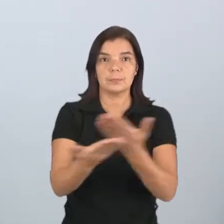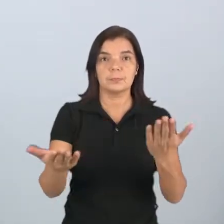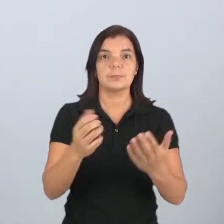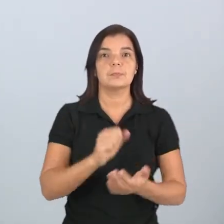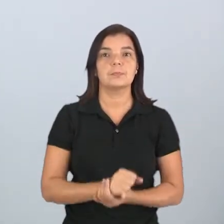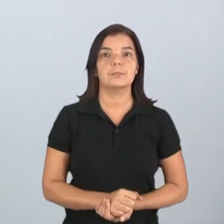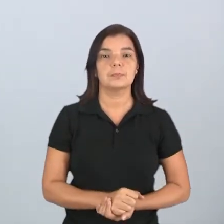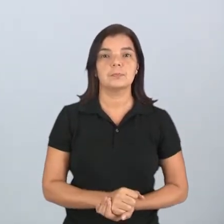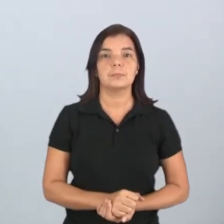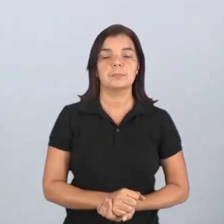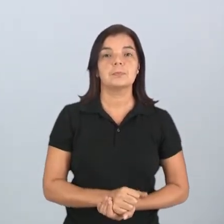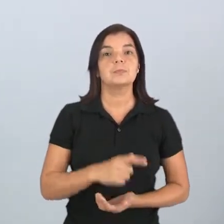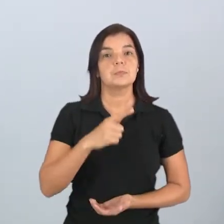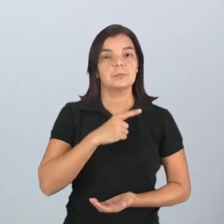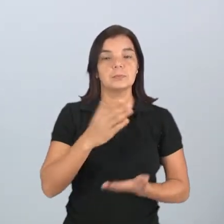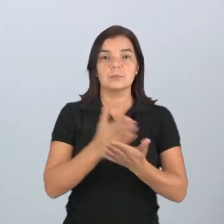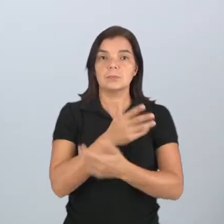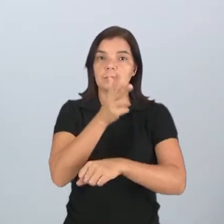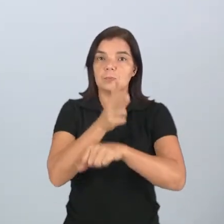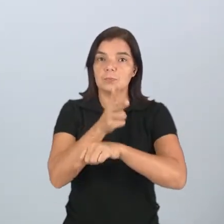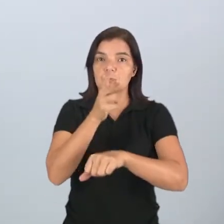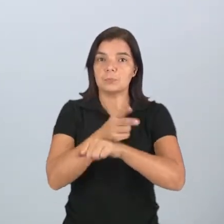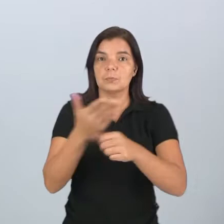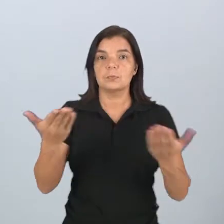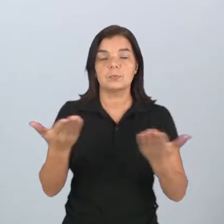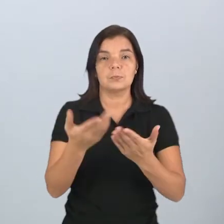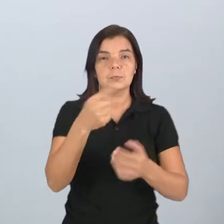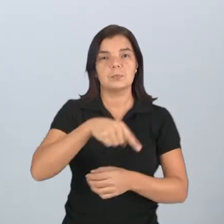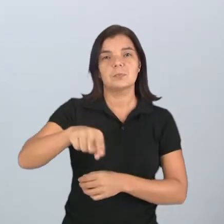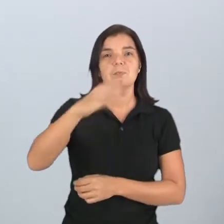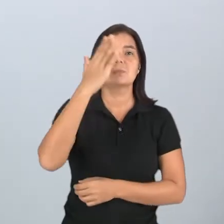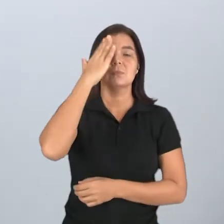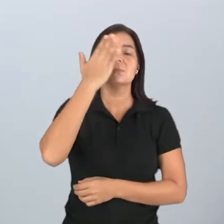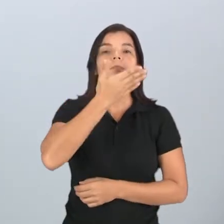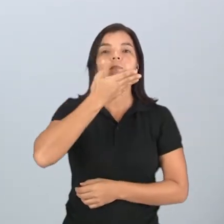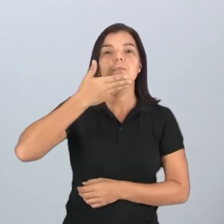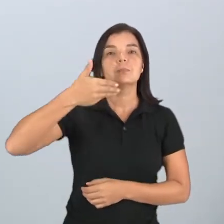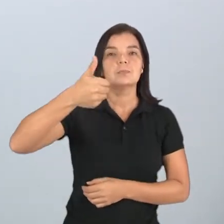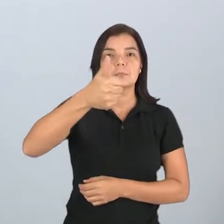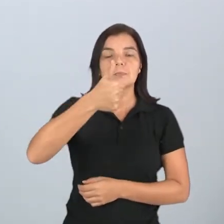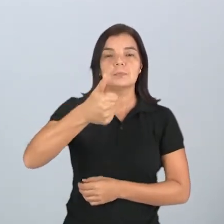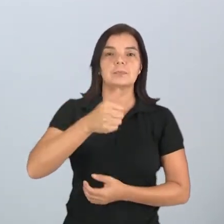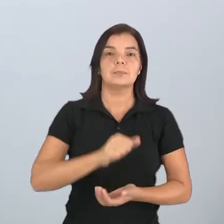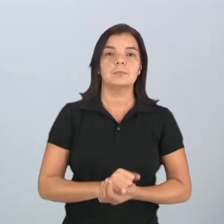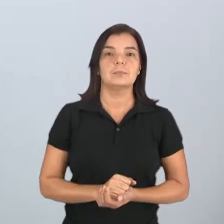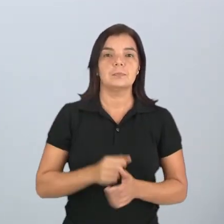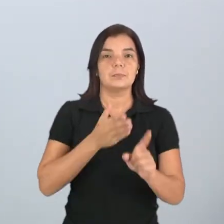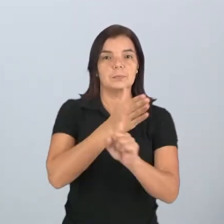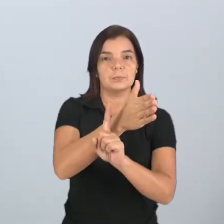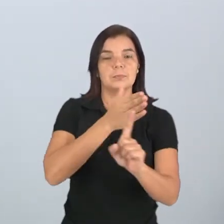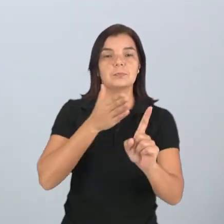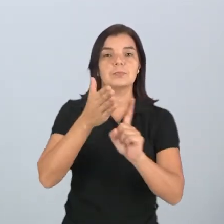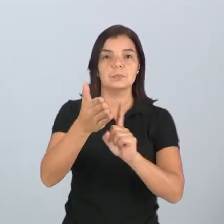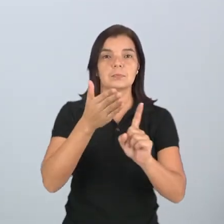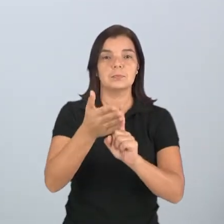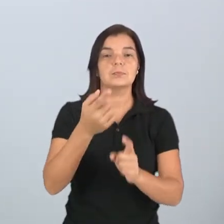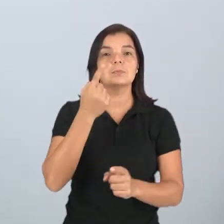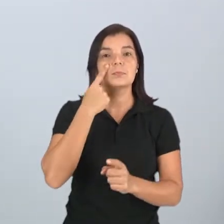vocês, a gente vai ter alguns vídeos agora para vocês entenderem melhor essa modalidade e tentarem ver